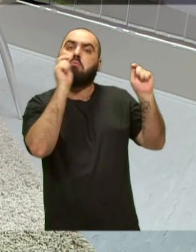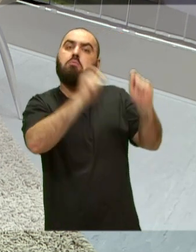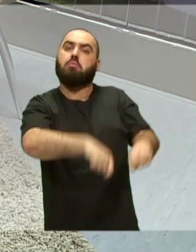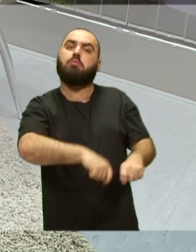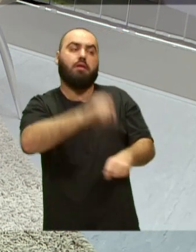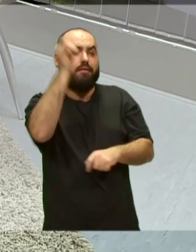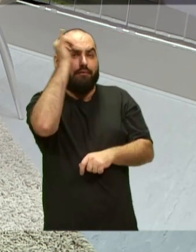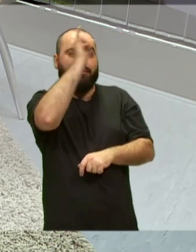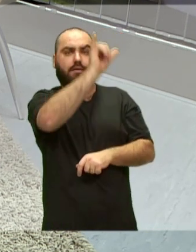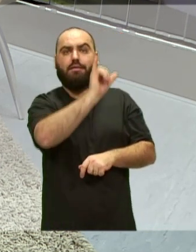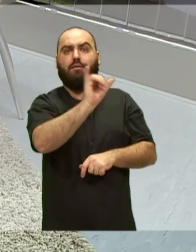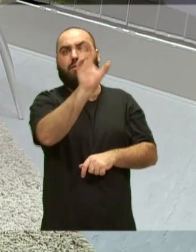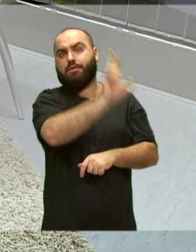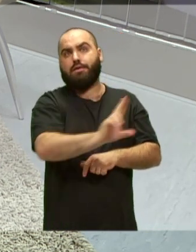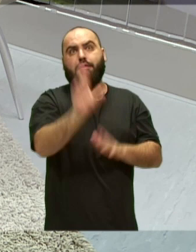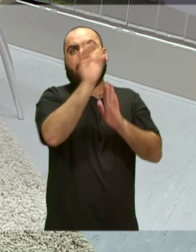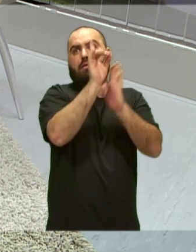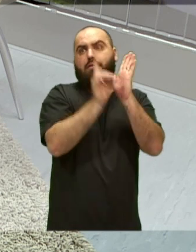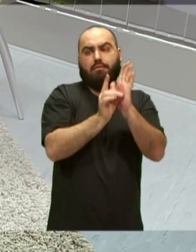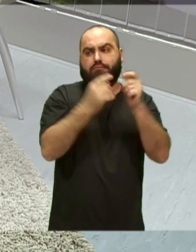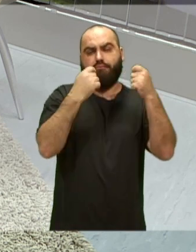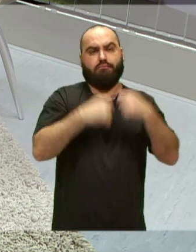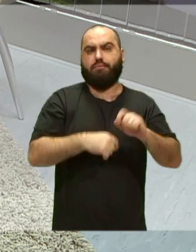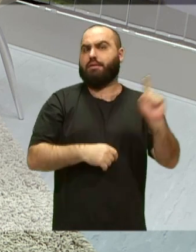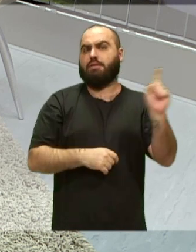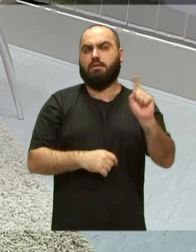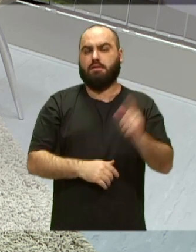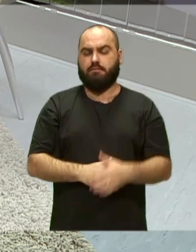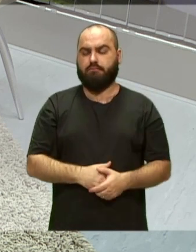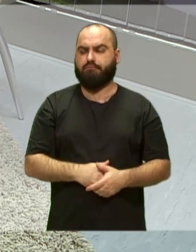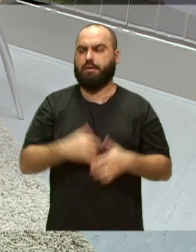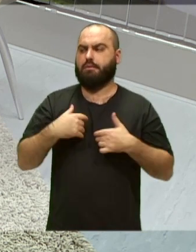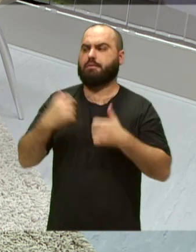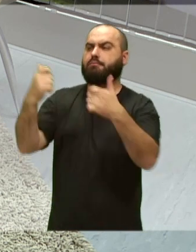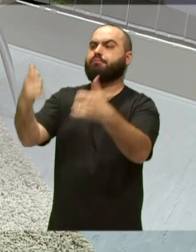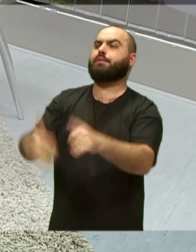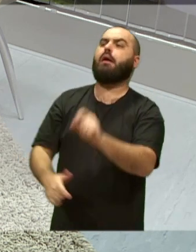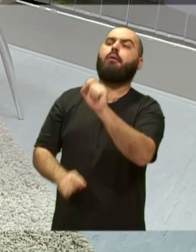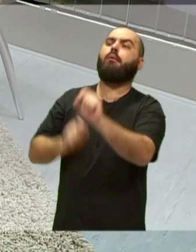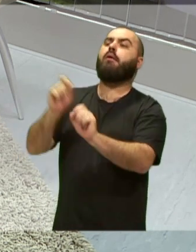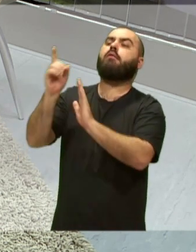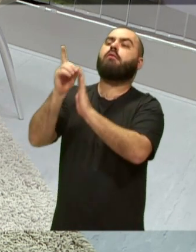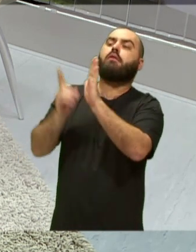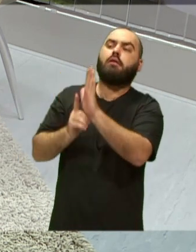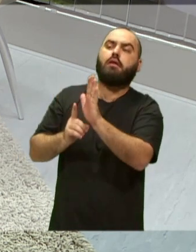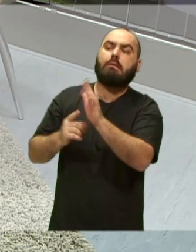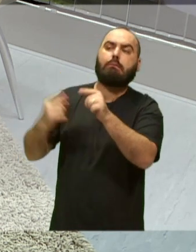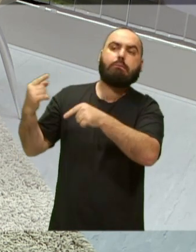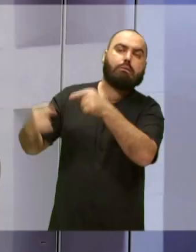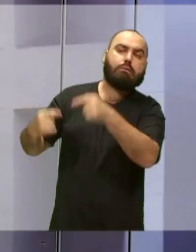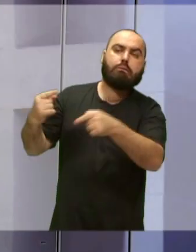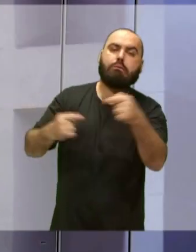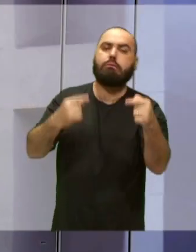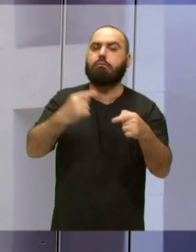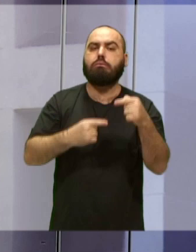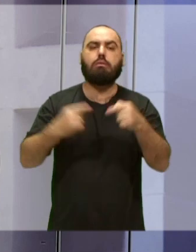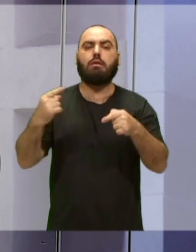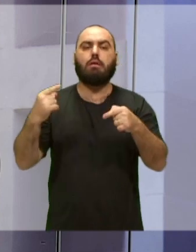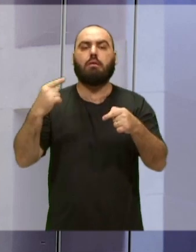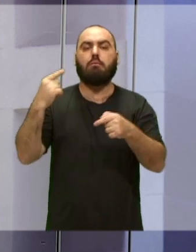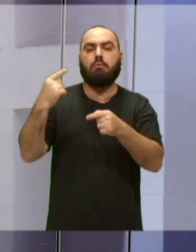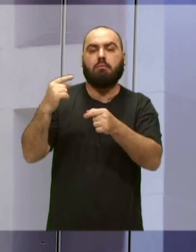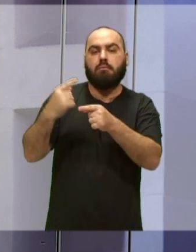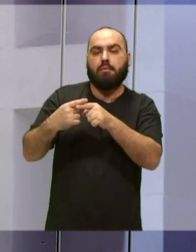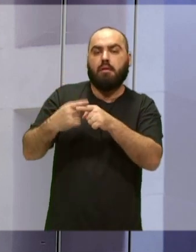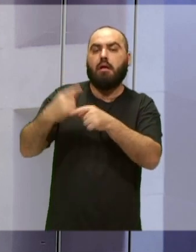precisar utilizar decreto o que que é decreto só para só para população entender que polêmica toda em cima do Decreto que eu fiz ano